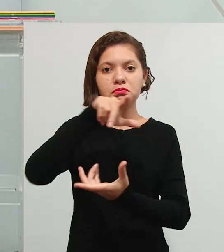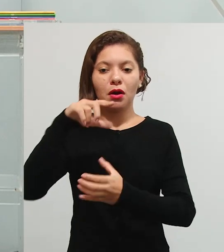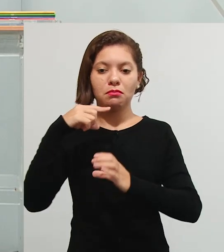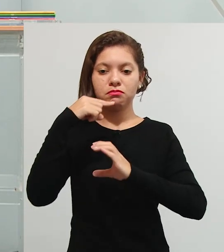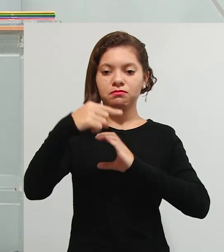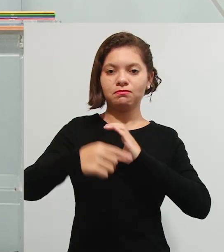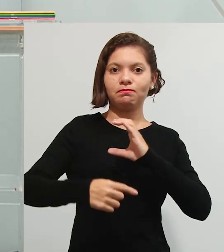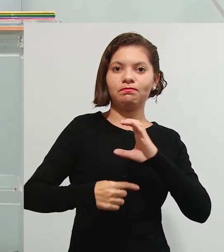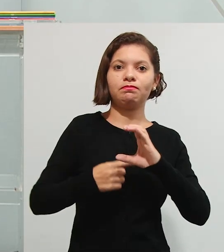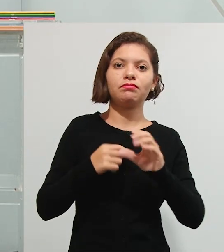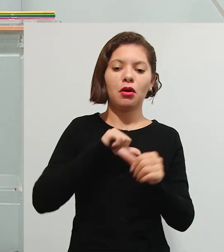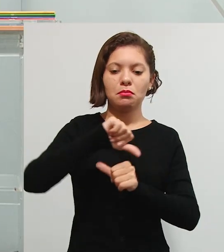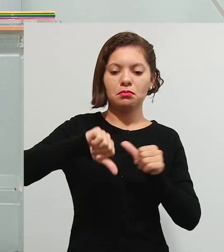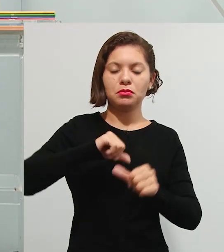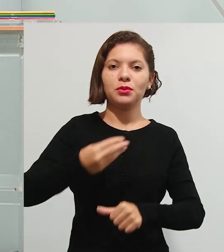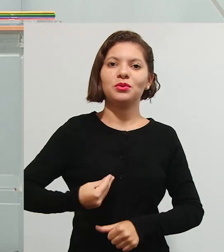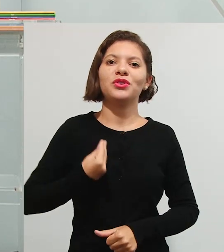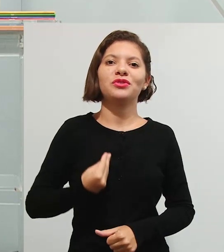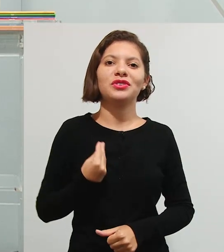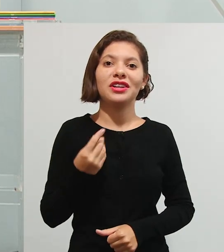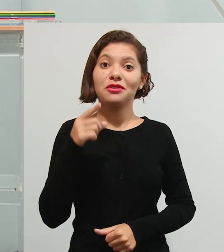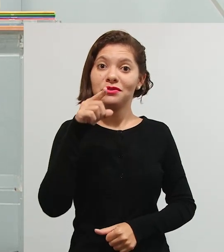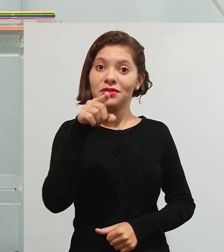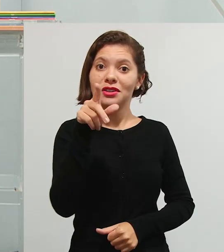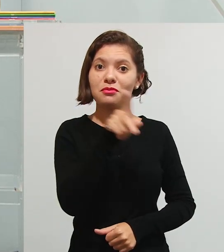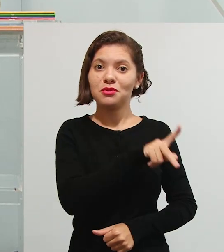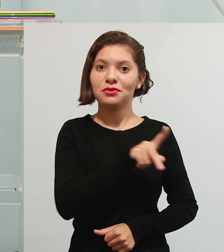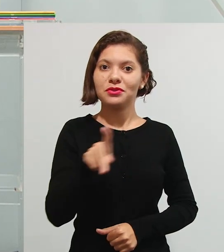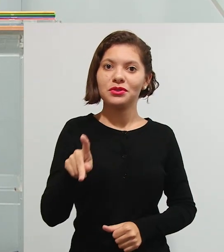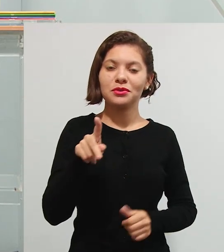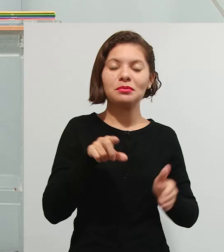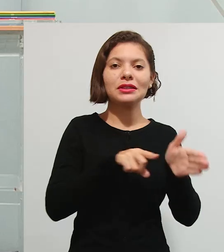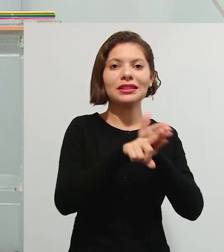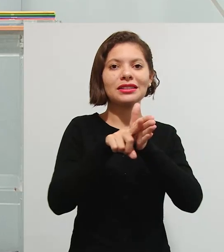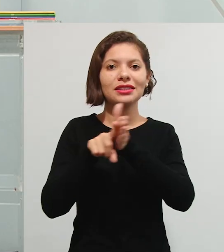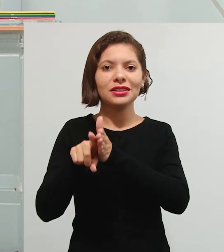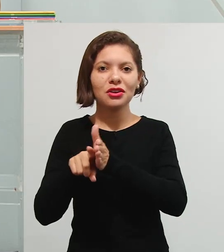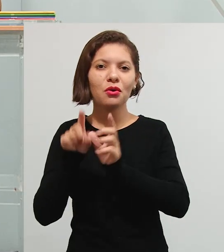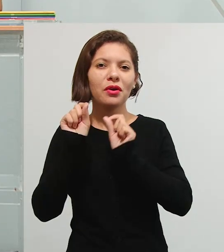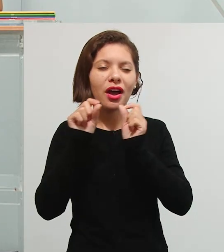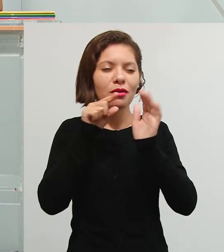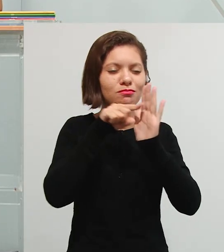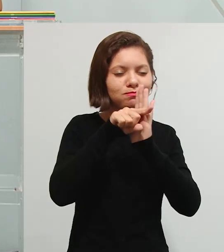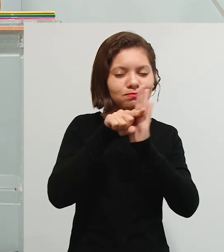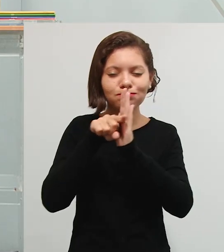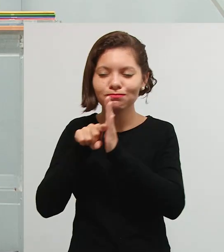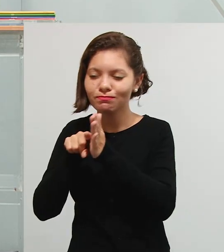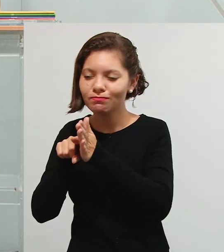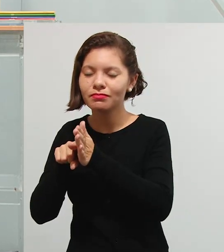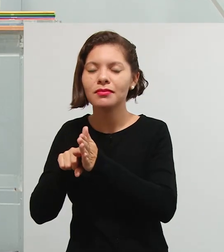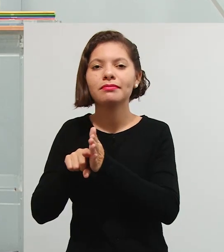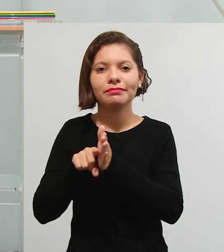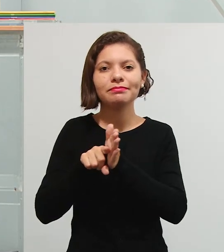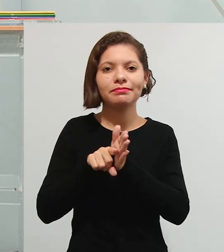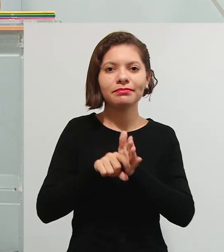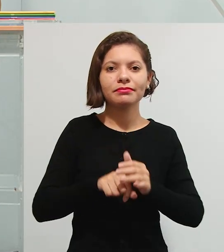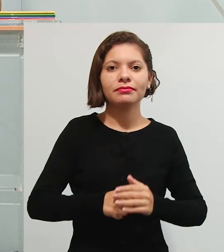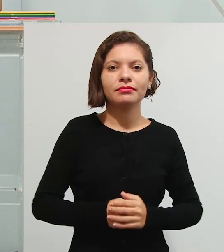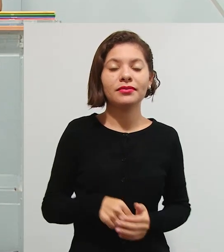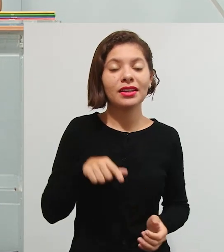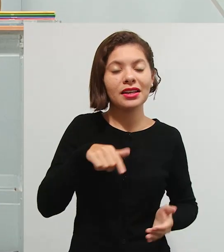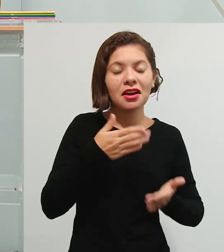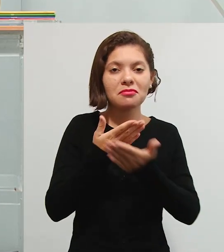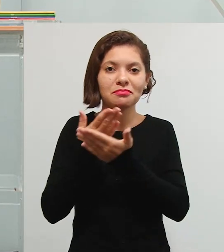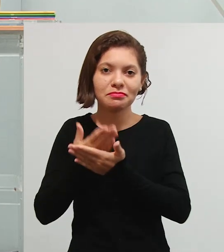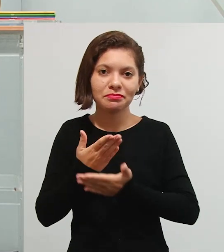transforma a realidade. E você, enquanto professor pesquisador, vai investigar esses processos. Por isso que a nossa jornada